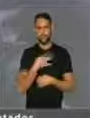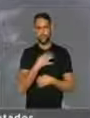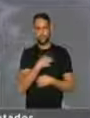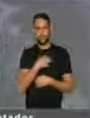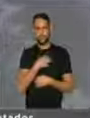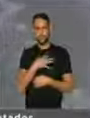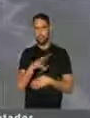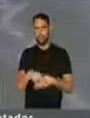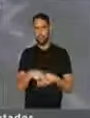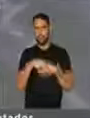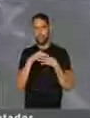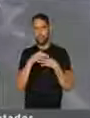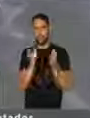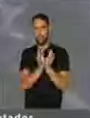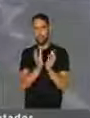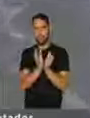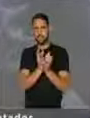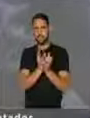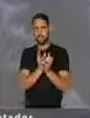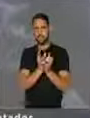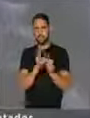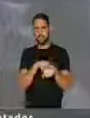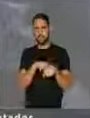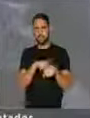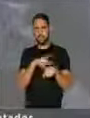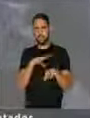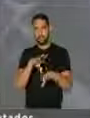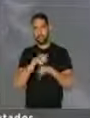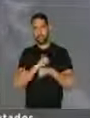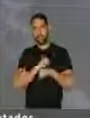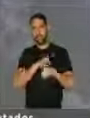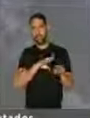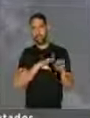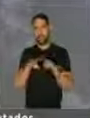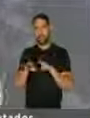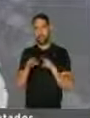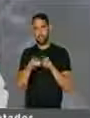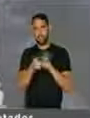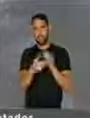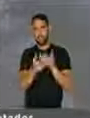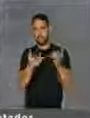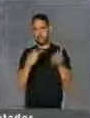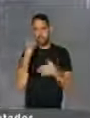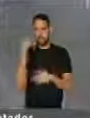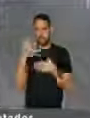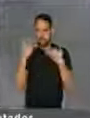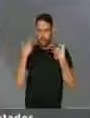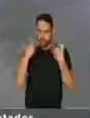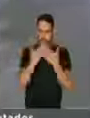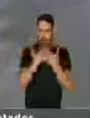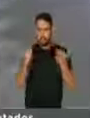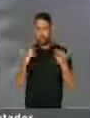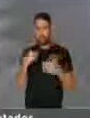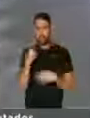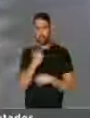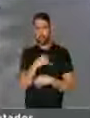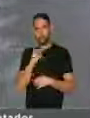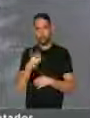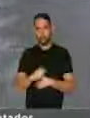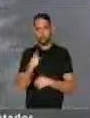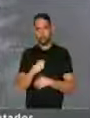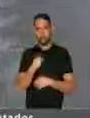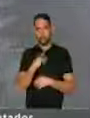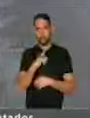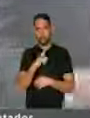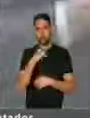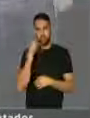condição de líder do Partido Verde que eu estou essa semana, deixar assim a nossa alegria, assim a nossa oportunidade